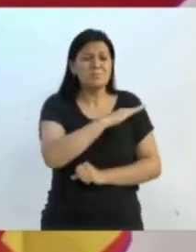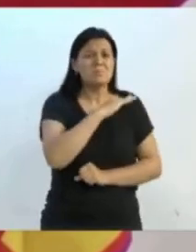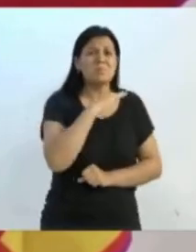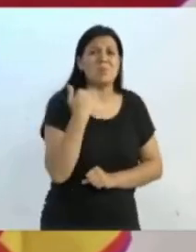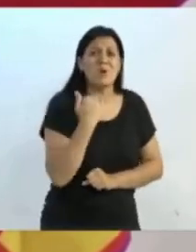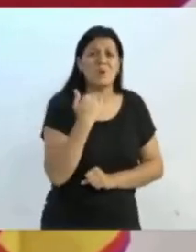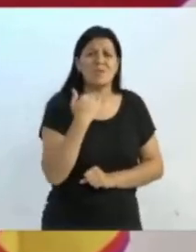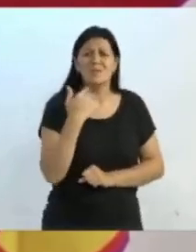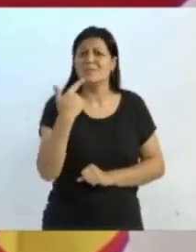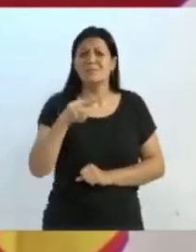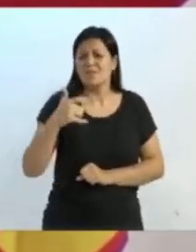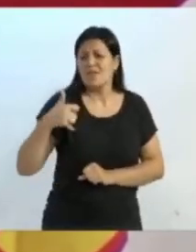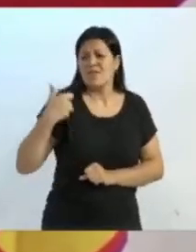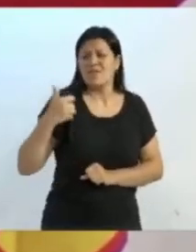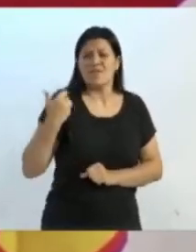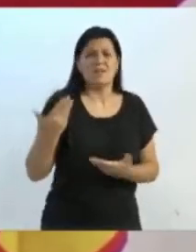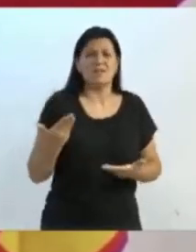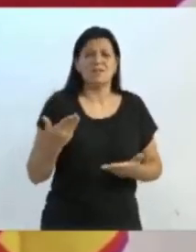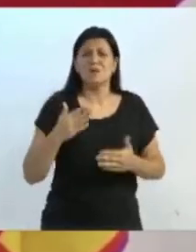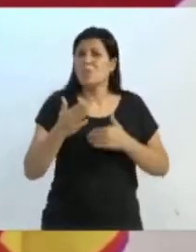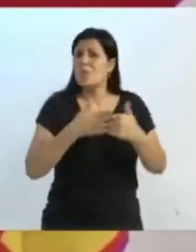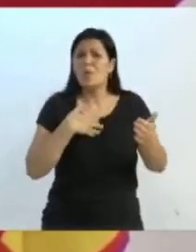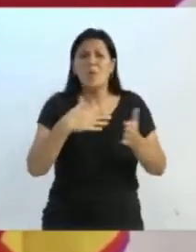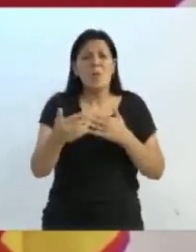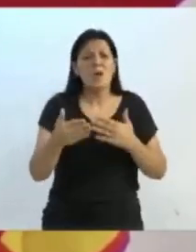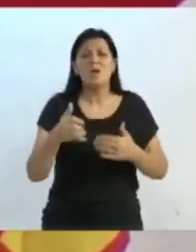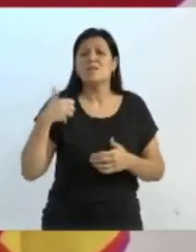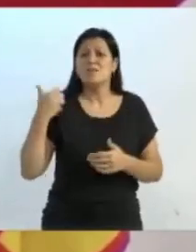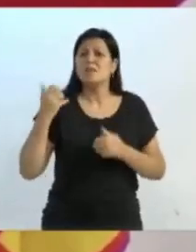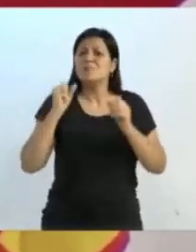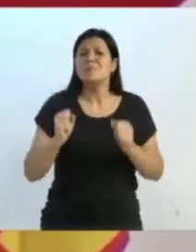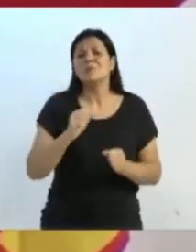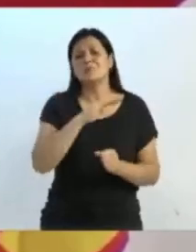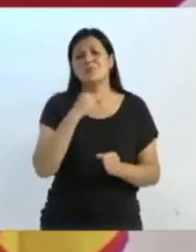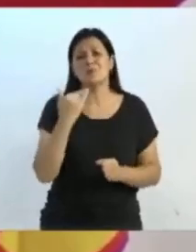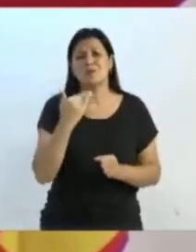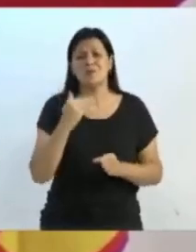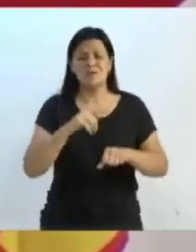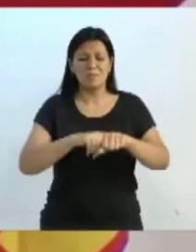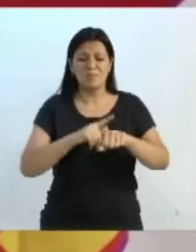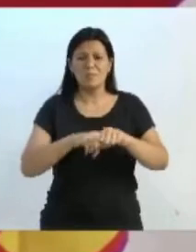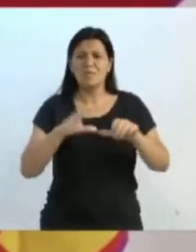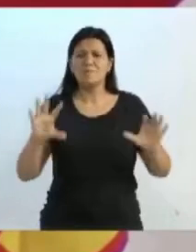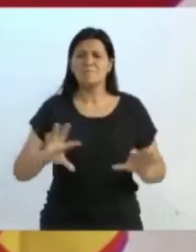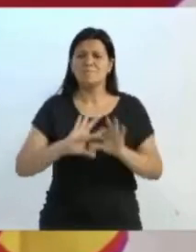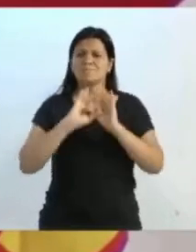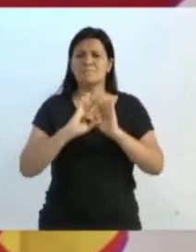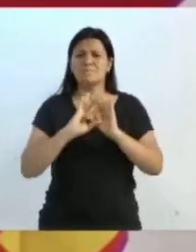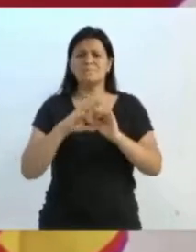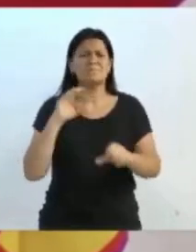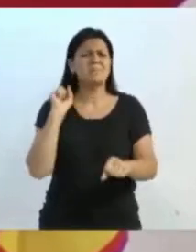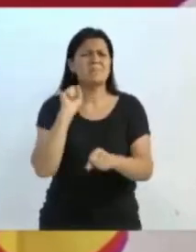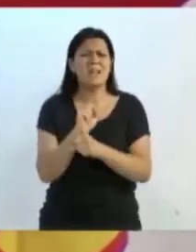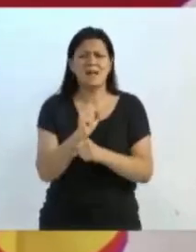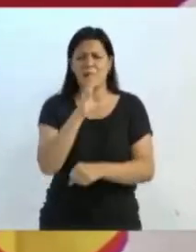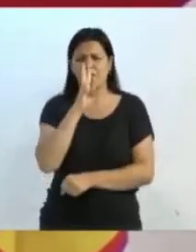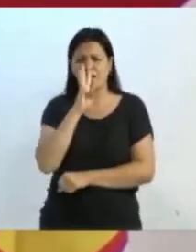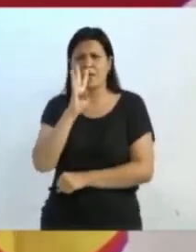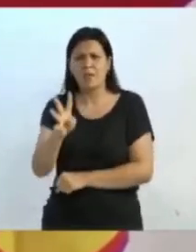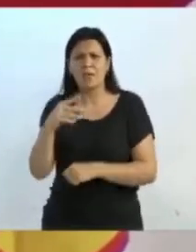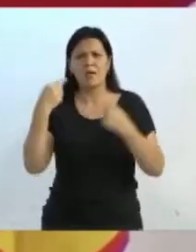faixa etária. O momento é de união, é de parar de criticar, porque quando o Congresso